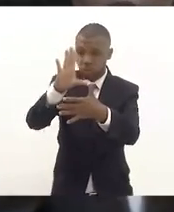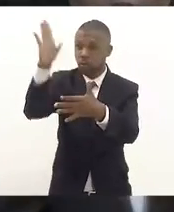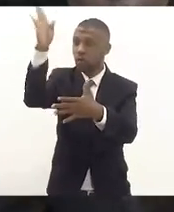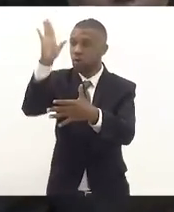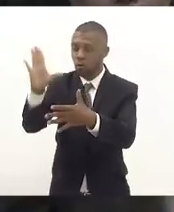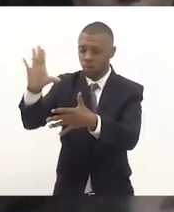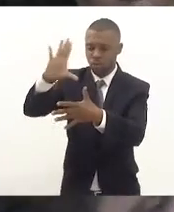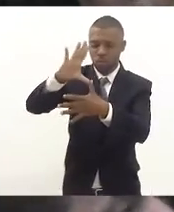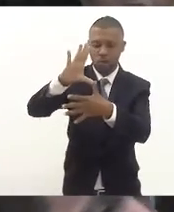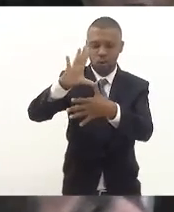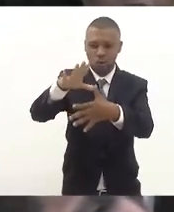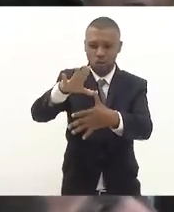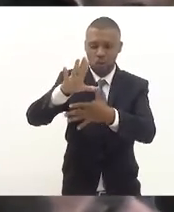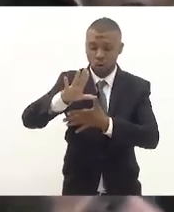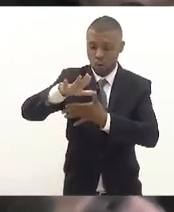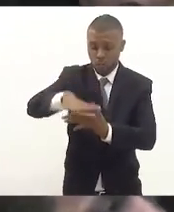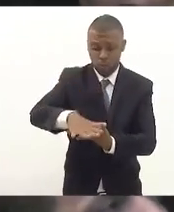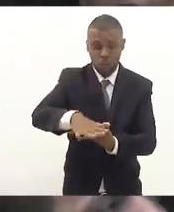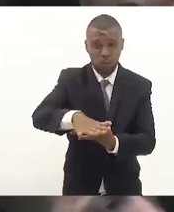sexo